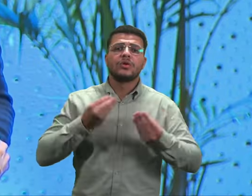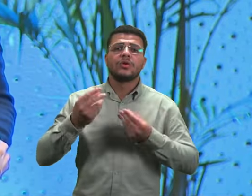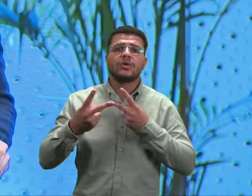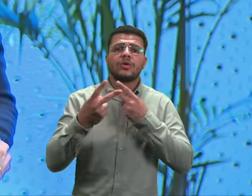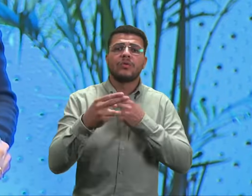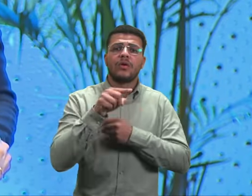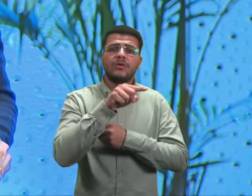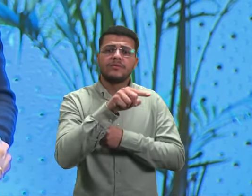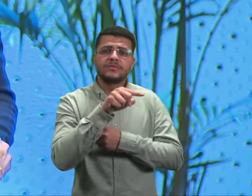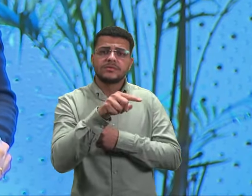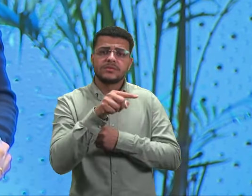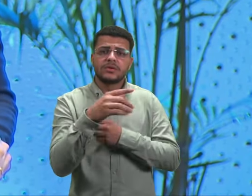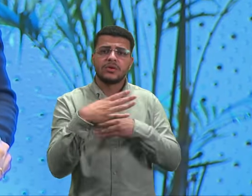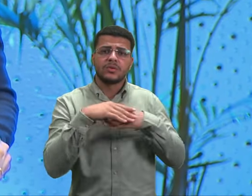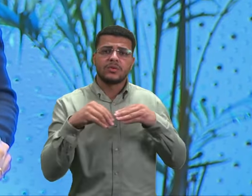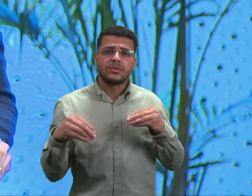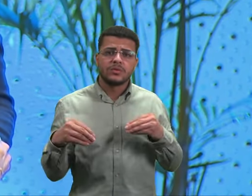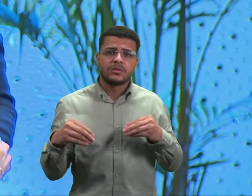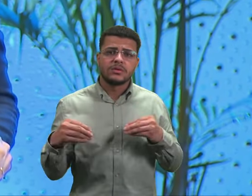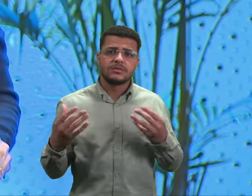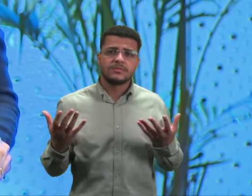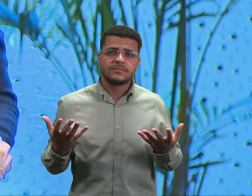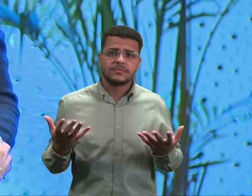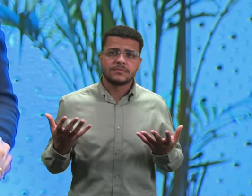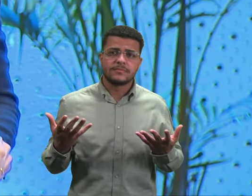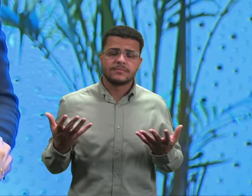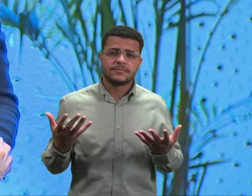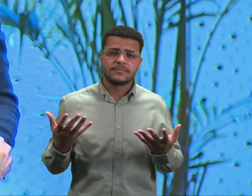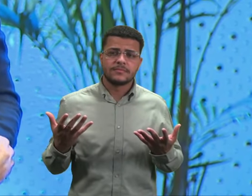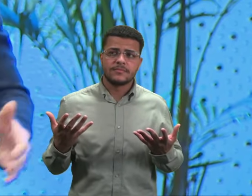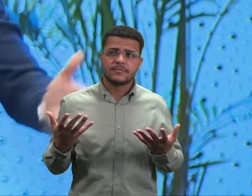Você gostaria de levar Jesus a um